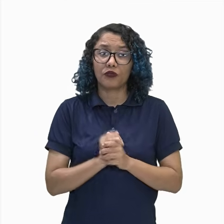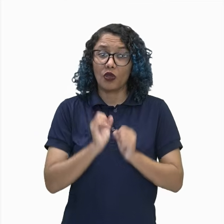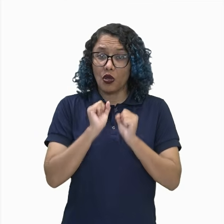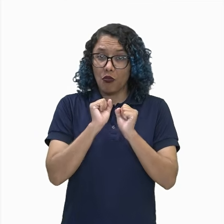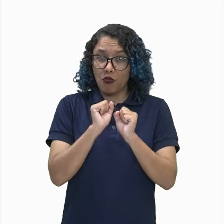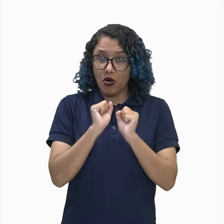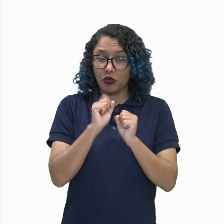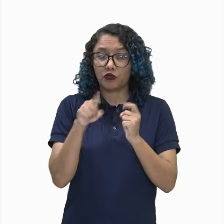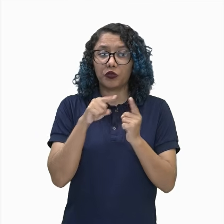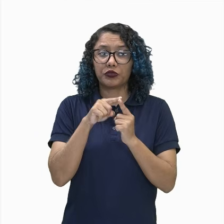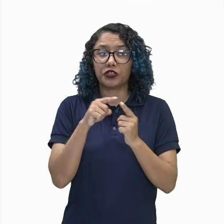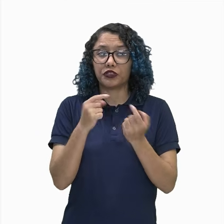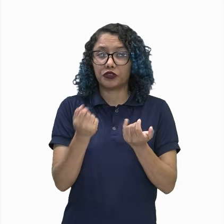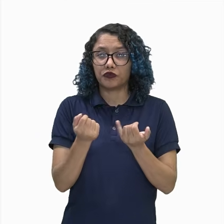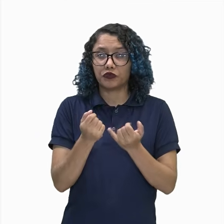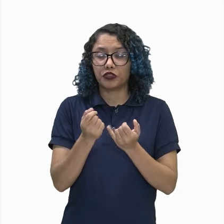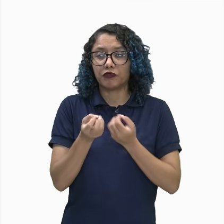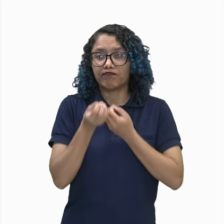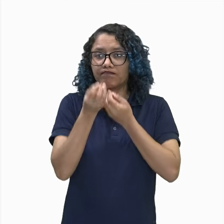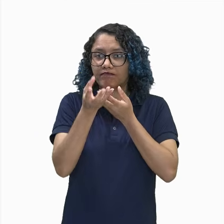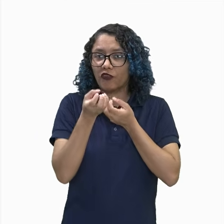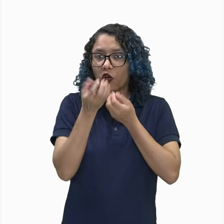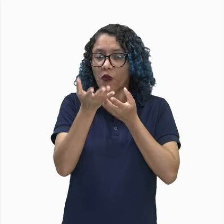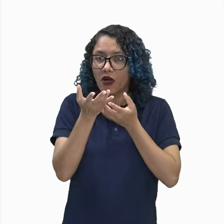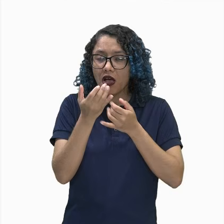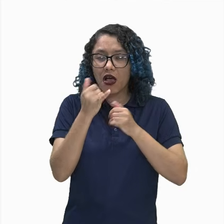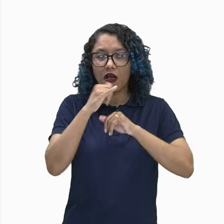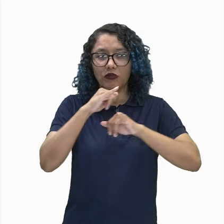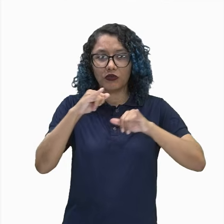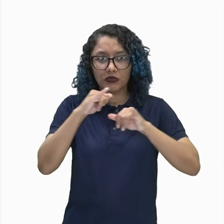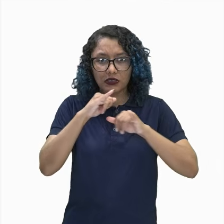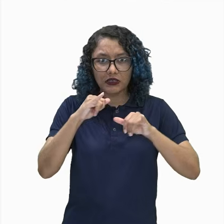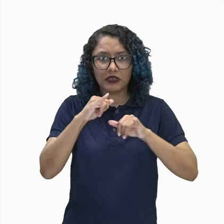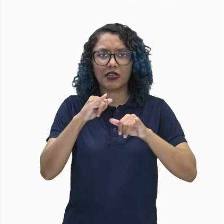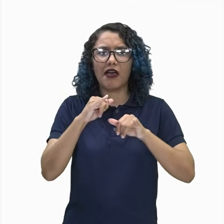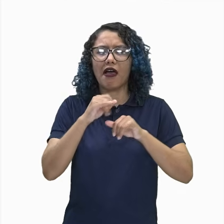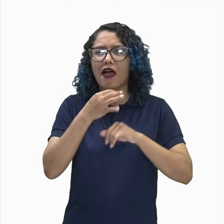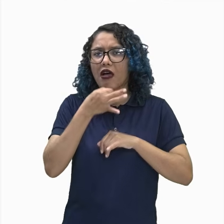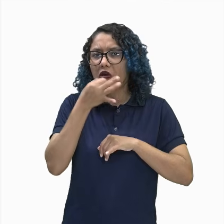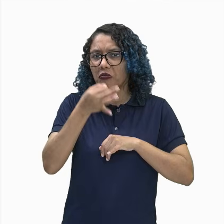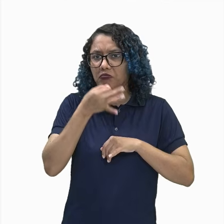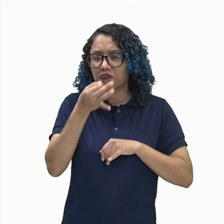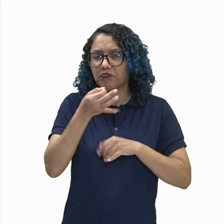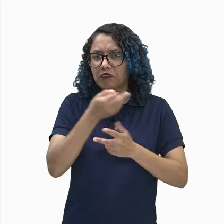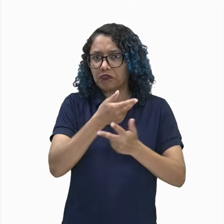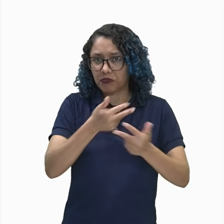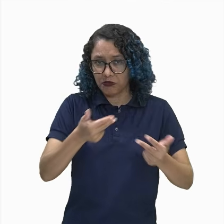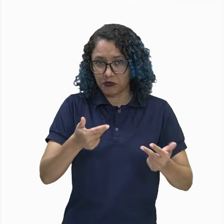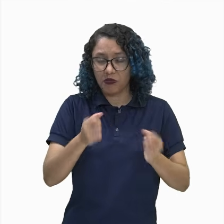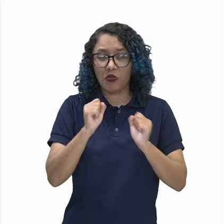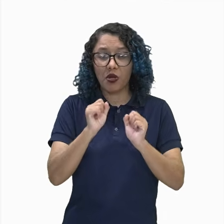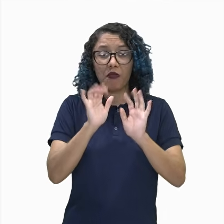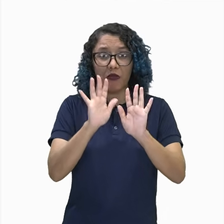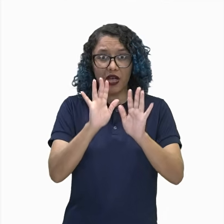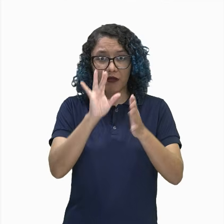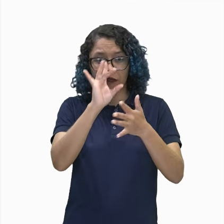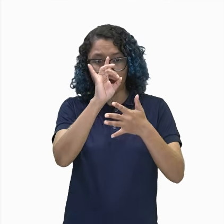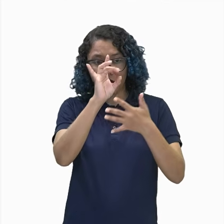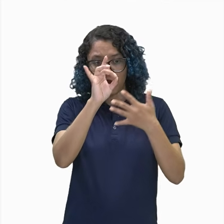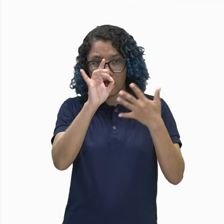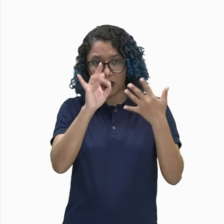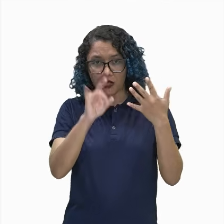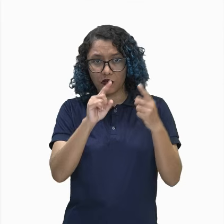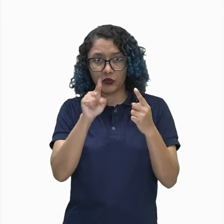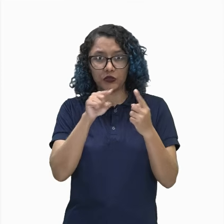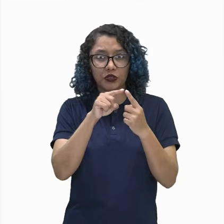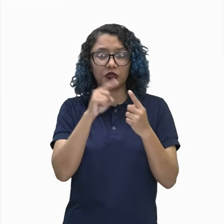informar quanto de noticiar, assim como anunciar e opinar. Mas calmem, para cada um desses objetivos,